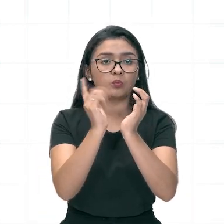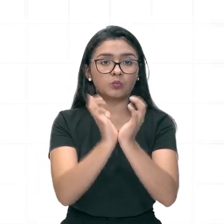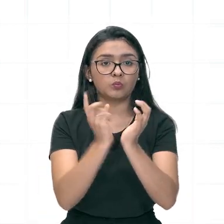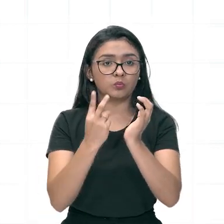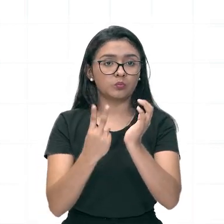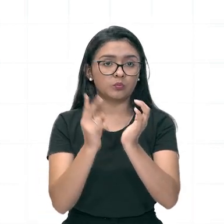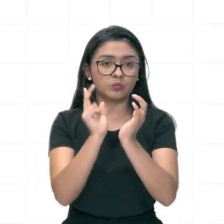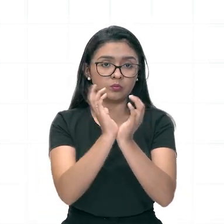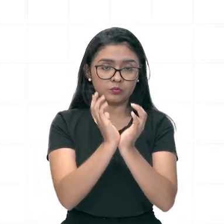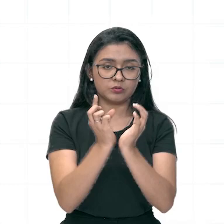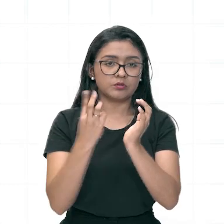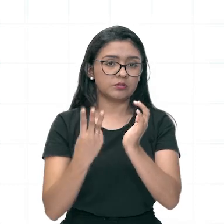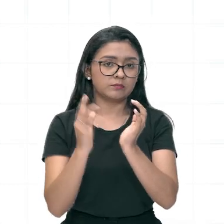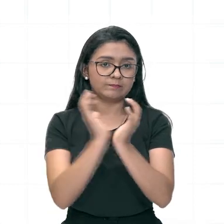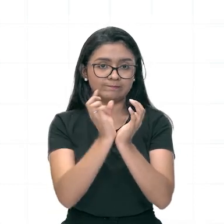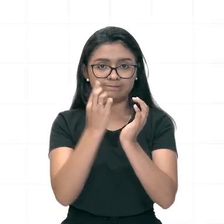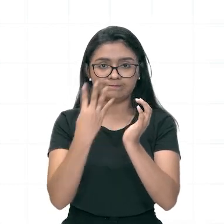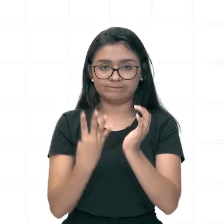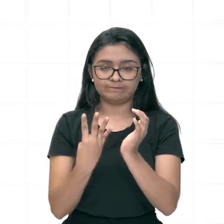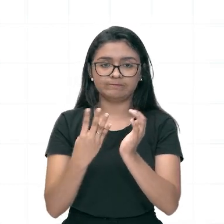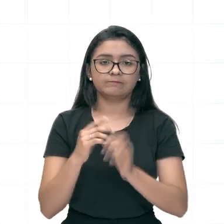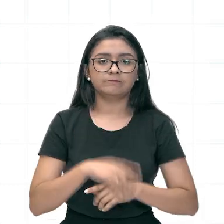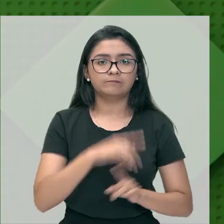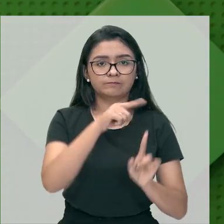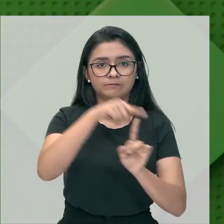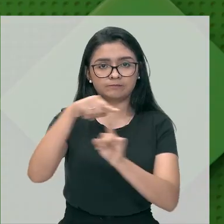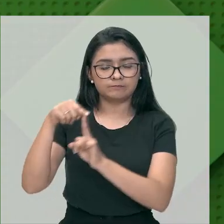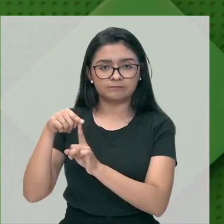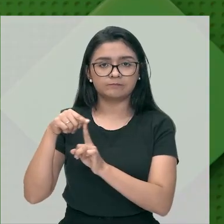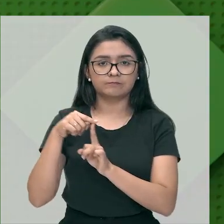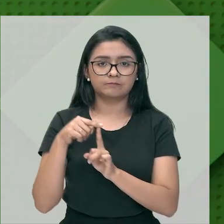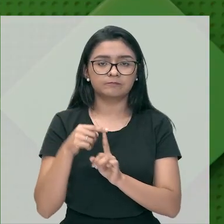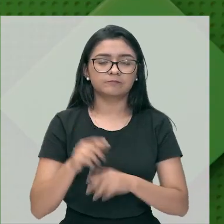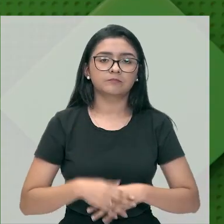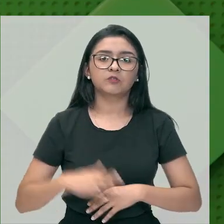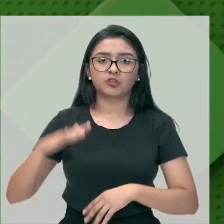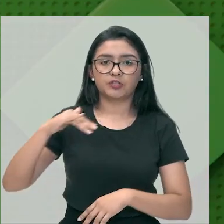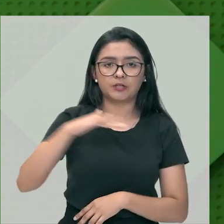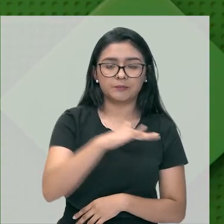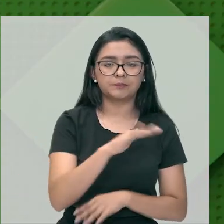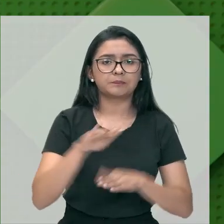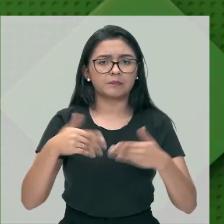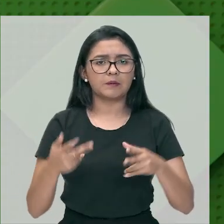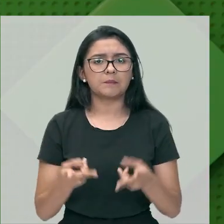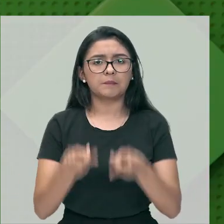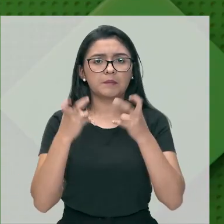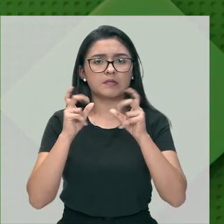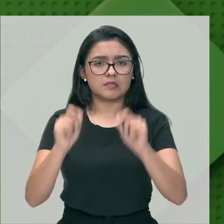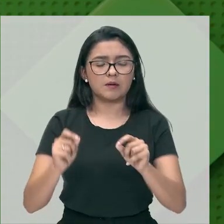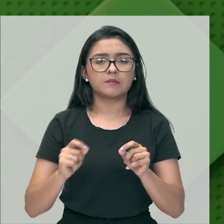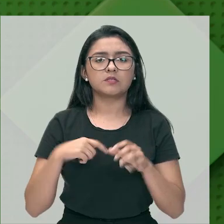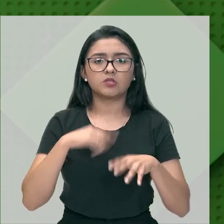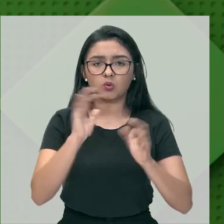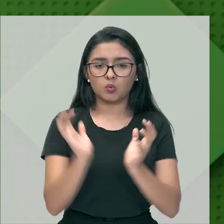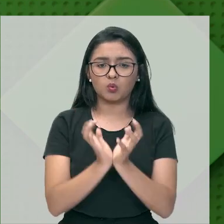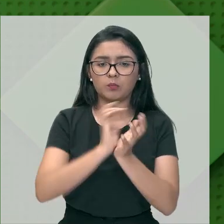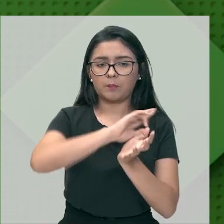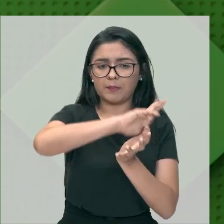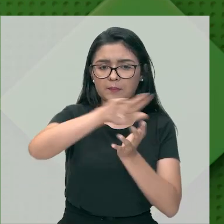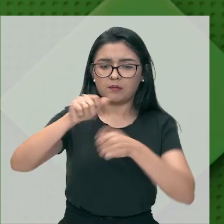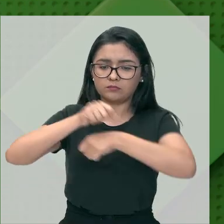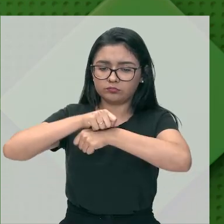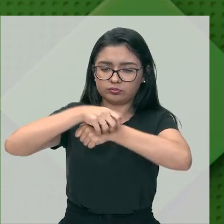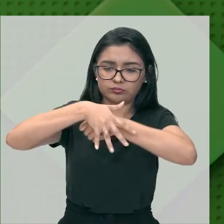quatro classes de répteis aí na nossa imagem, certo? Então, para a gente poder observar que como esse grupo ele é também diversificado, a